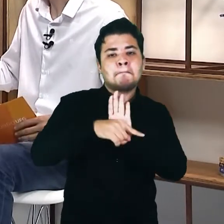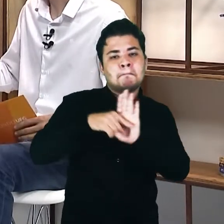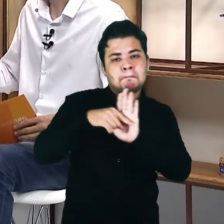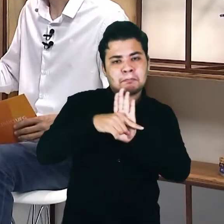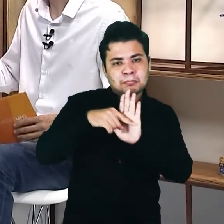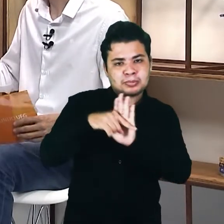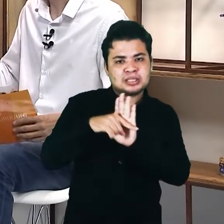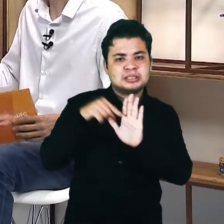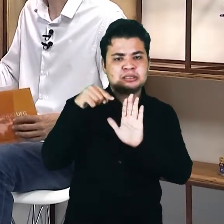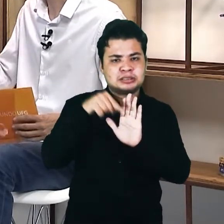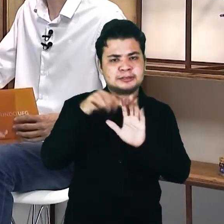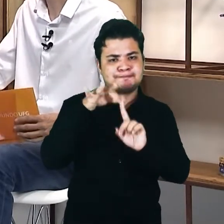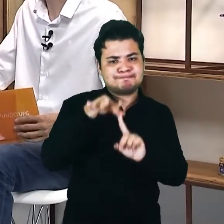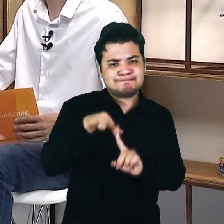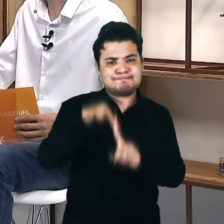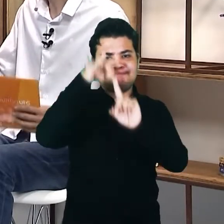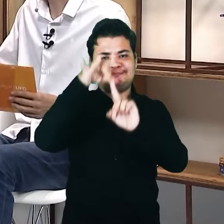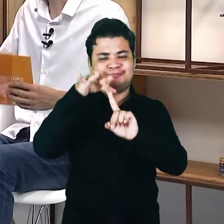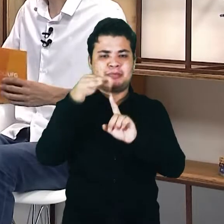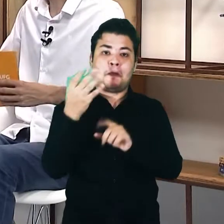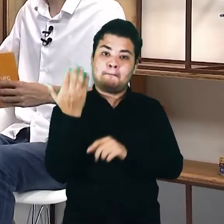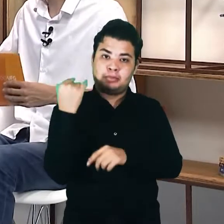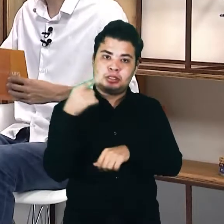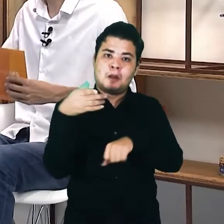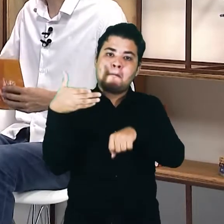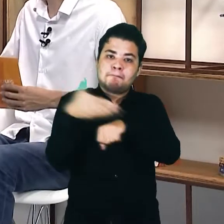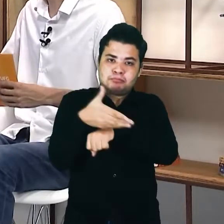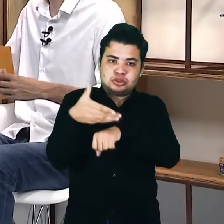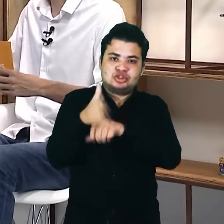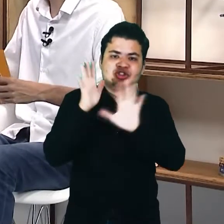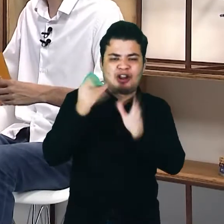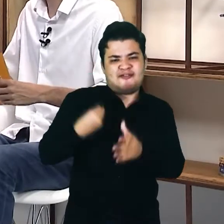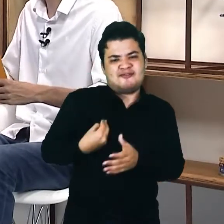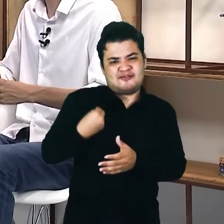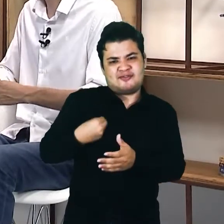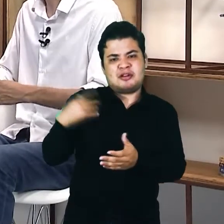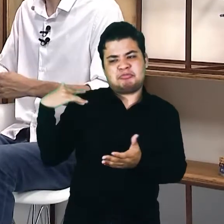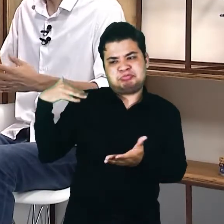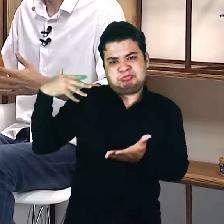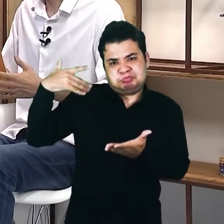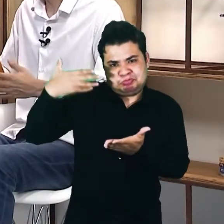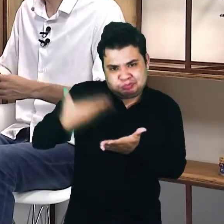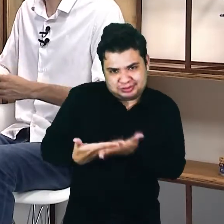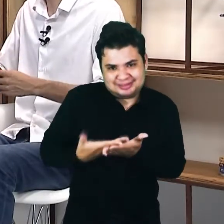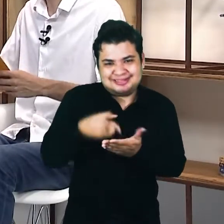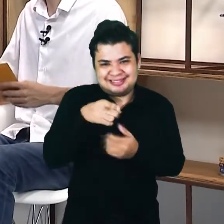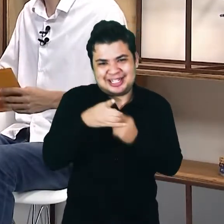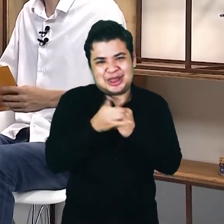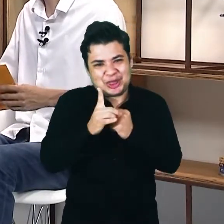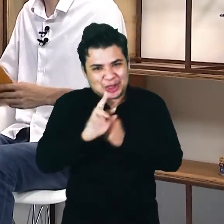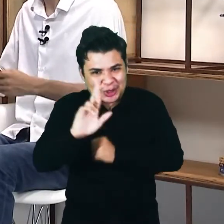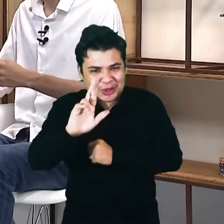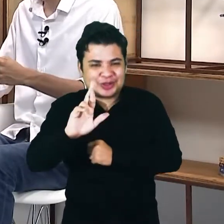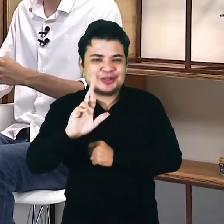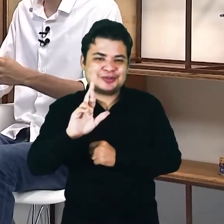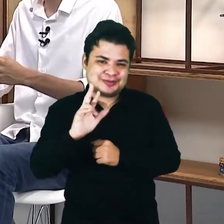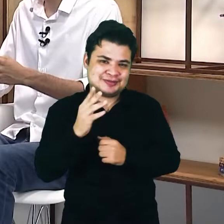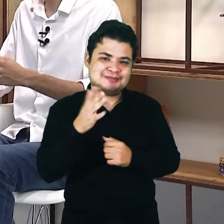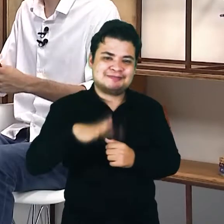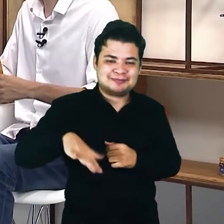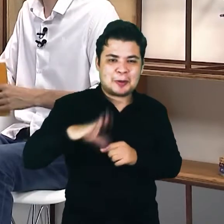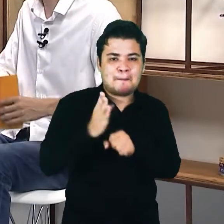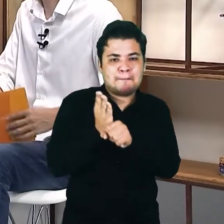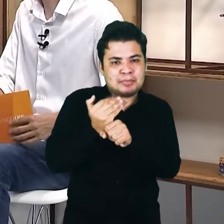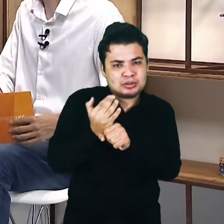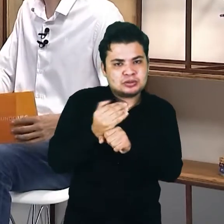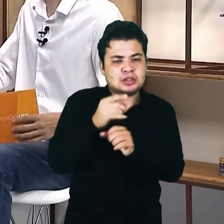avaliação, são destaque, que o senhor participou pela sua vida de doutor, de